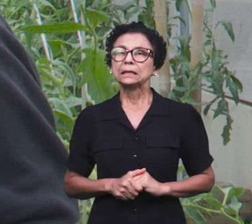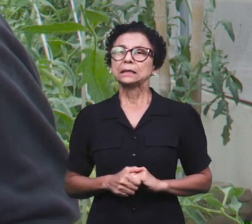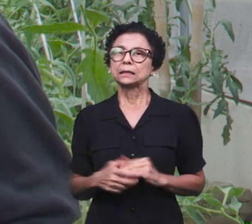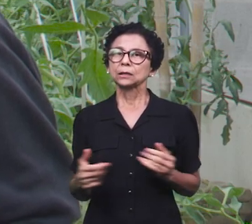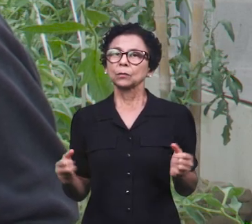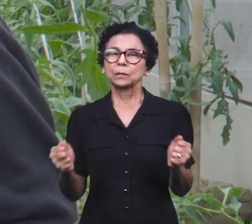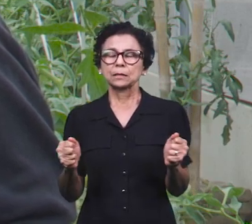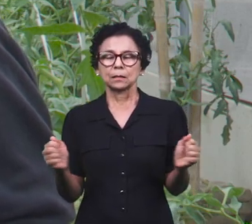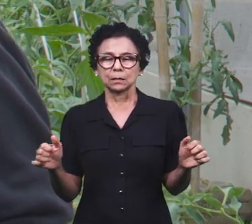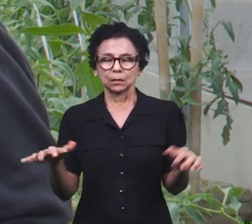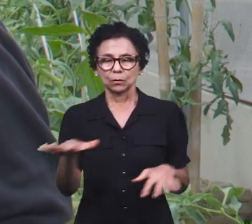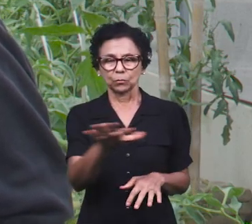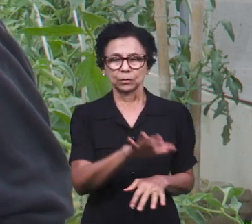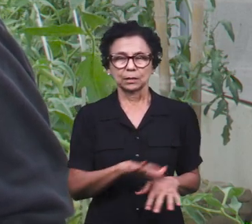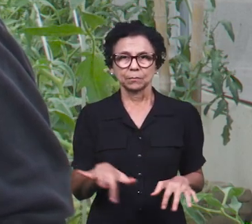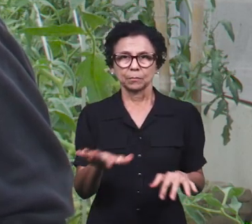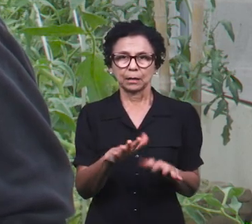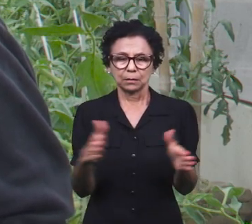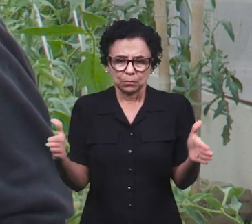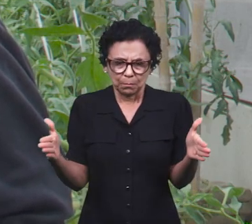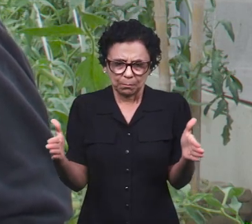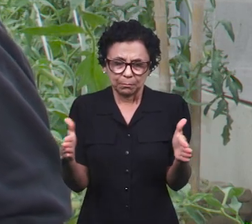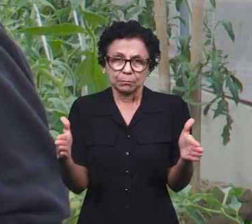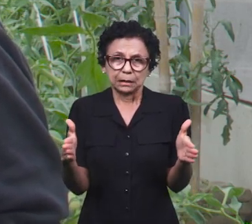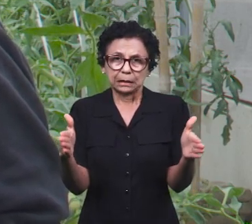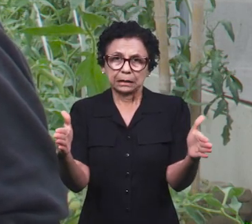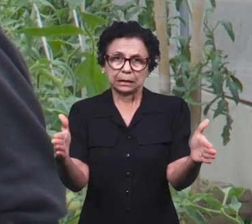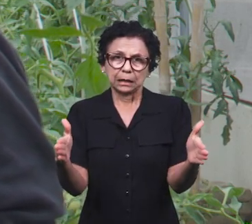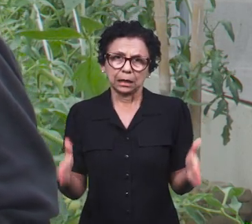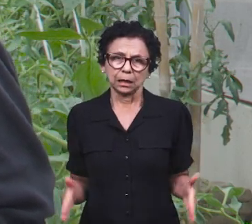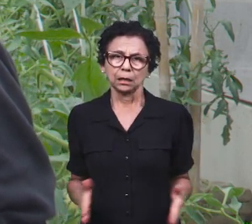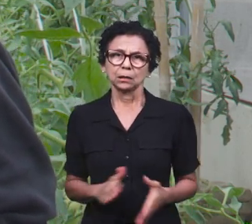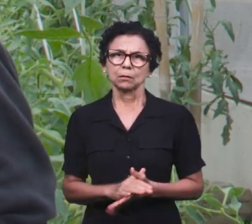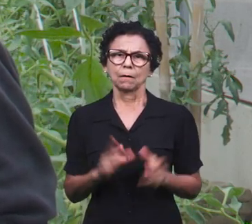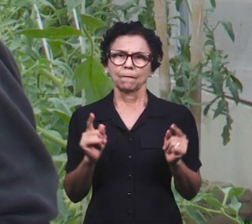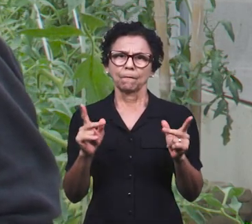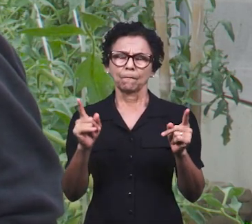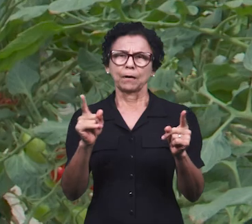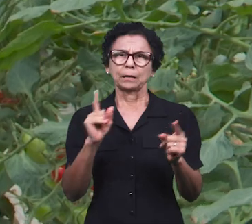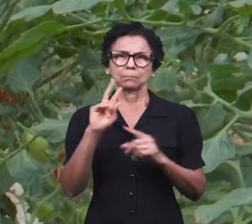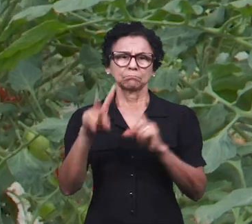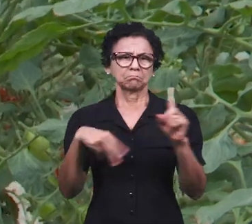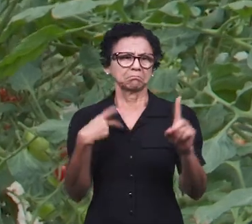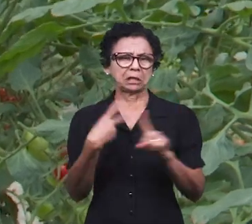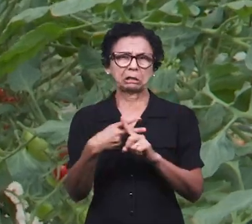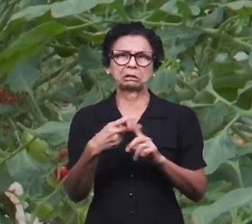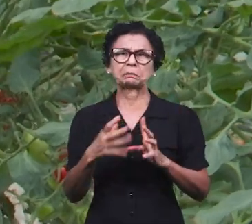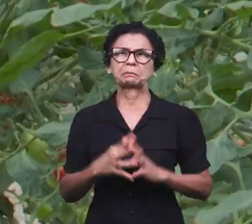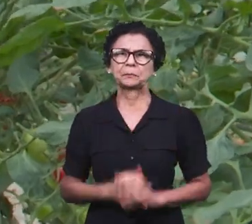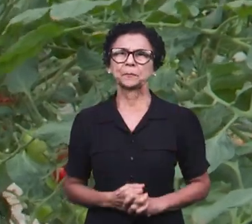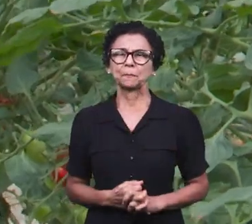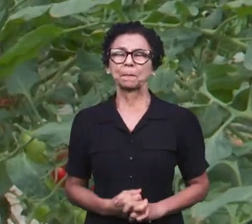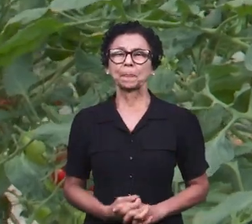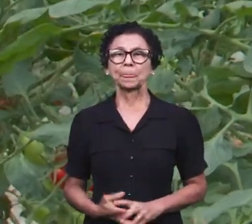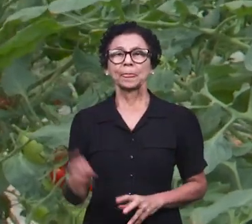espaço, né, ter um rendimento, às vezes, de 10 vezes em relação ao outro tomate. Agora eu estou aqui ao lado da Beatriz